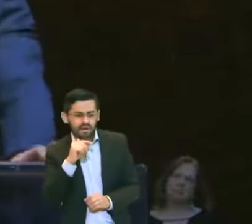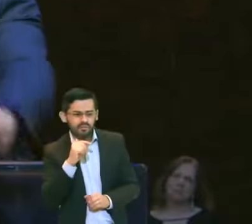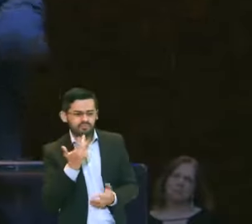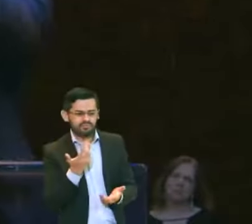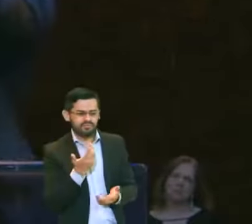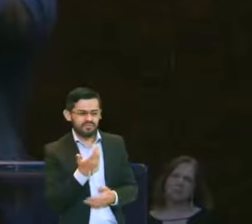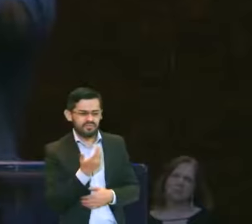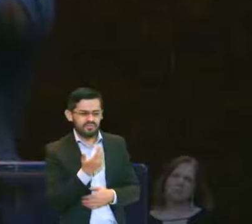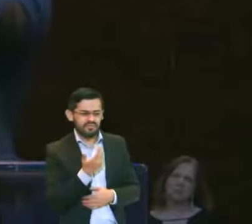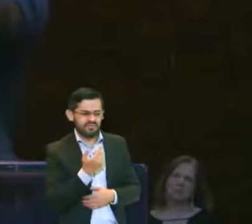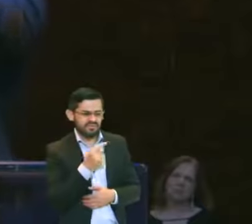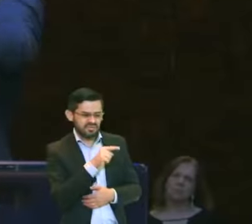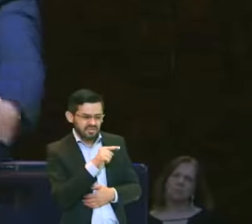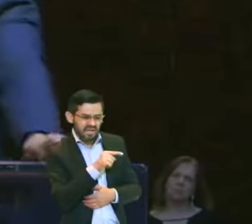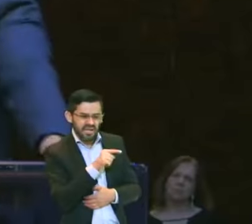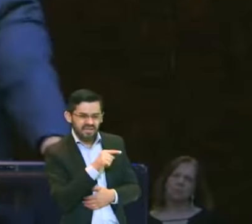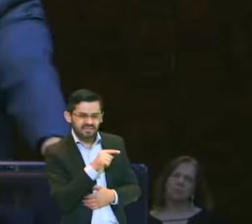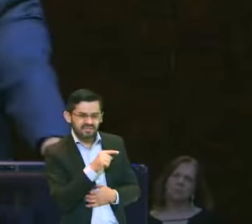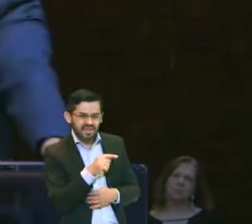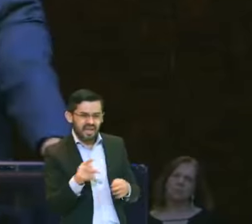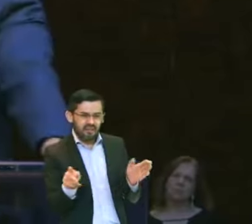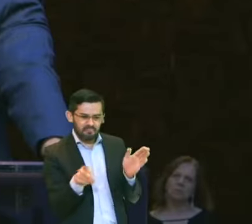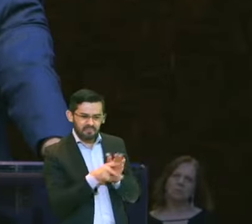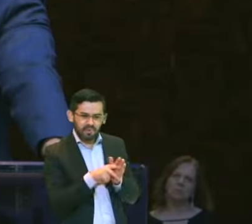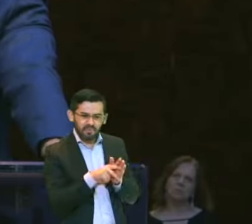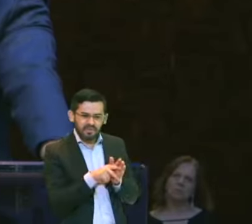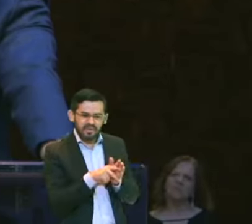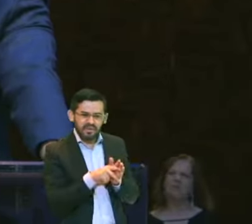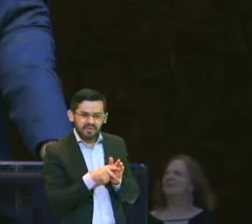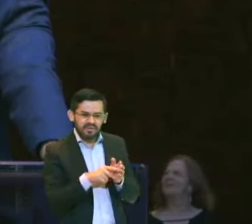igreja, fala: ei, isso aí é Roberto Carlos, rapaz.